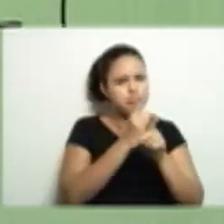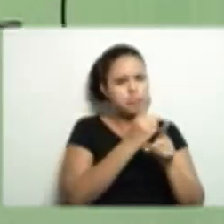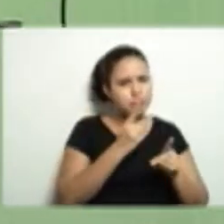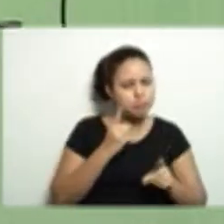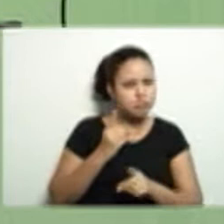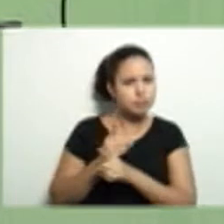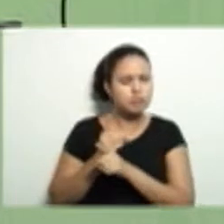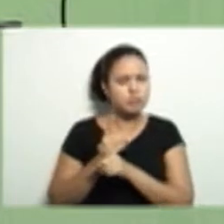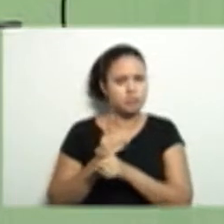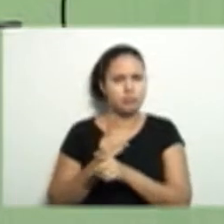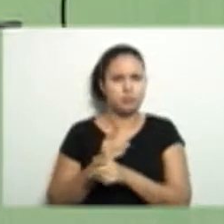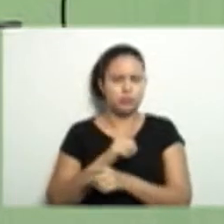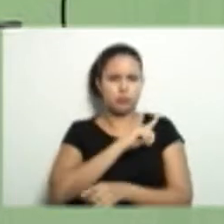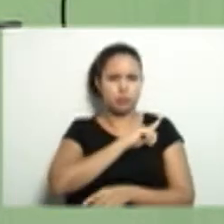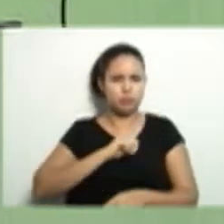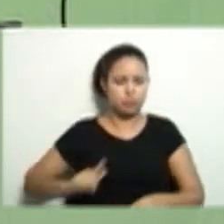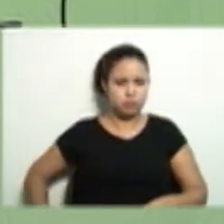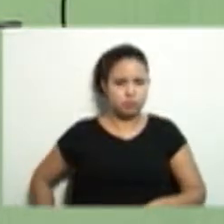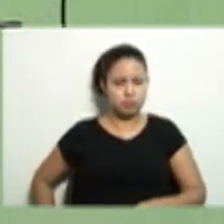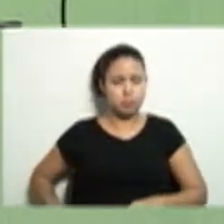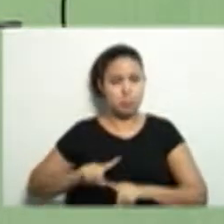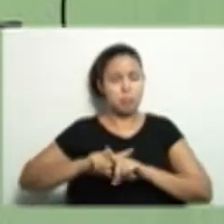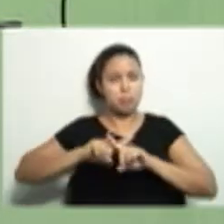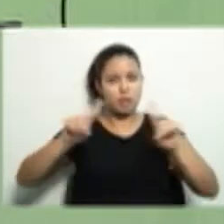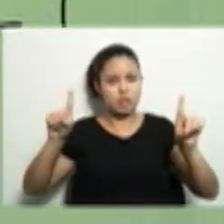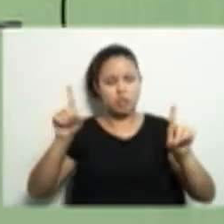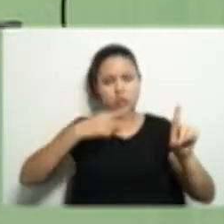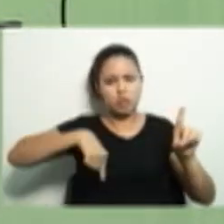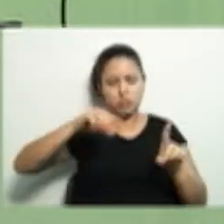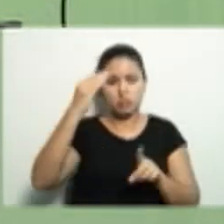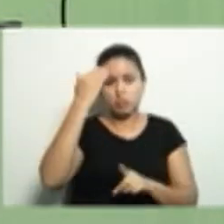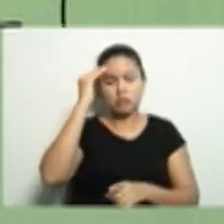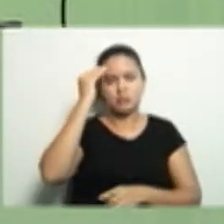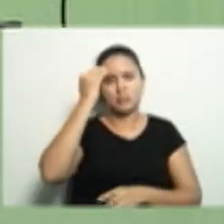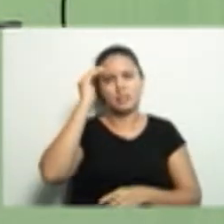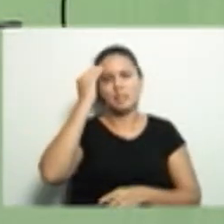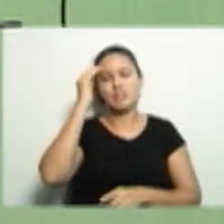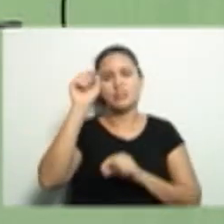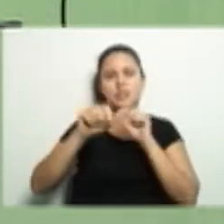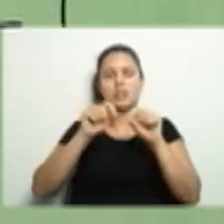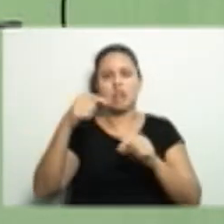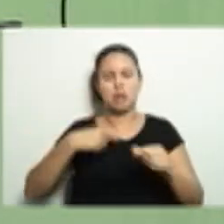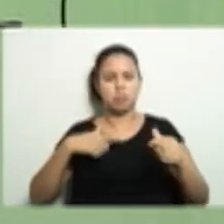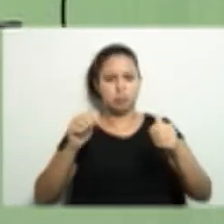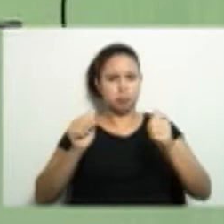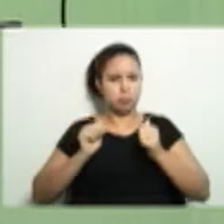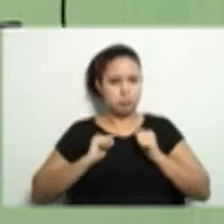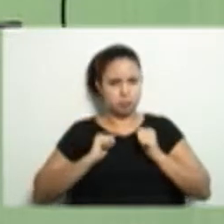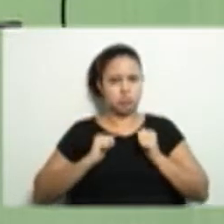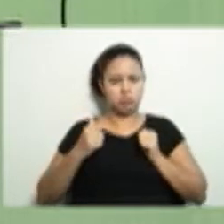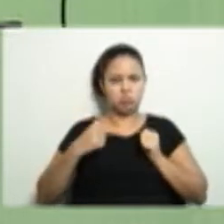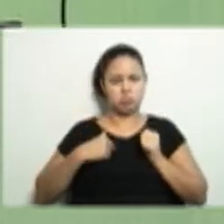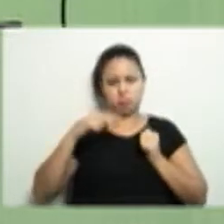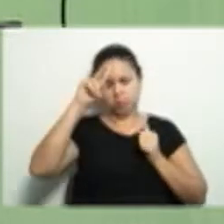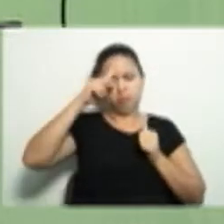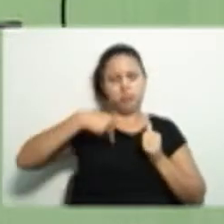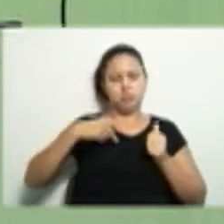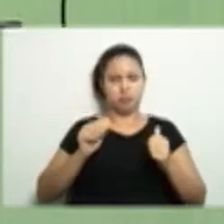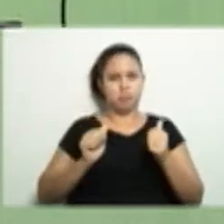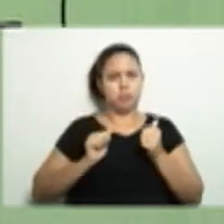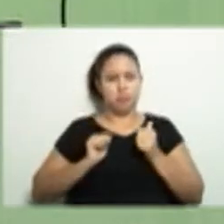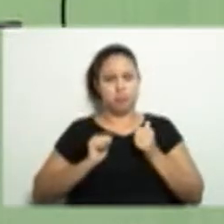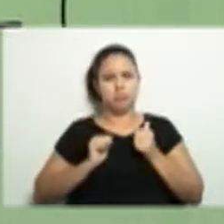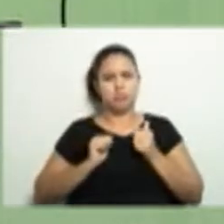política pública e a gente não entende que às vezes a omissão, o não fazer, também é uma política pública. Aquilo que o governo